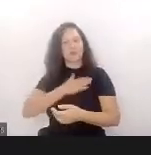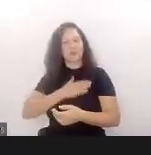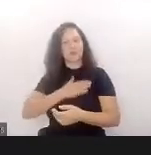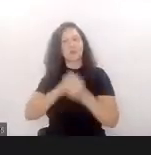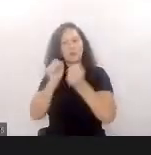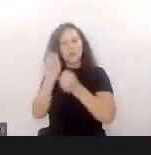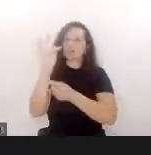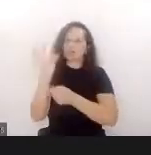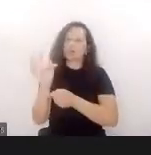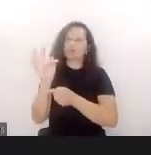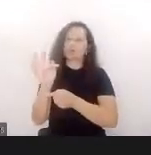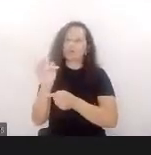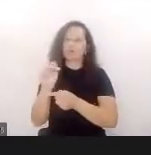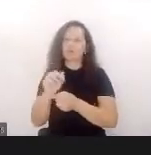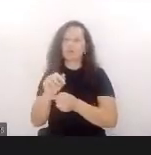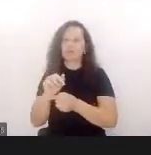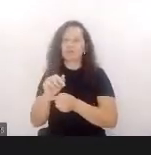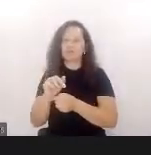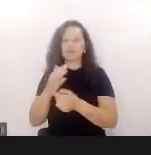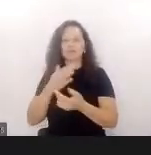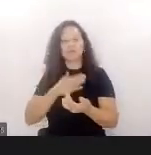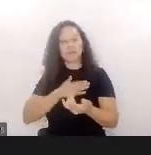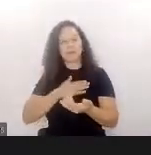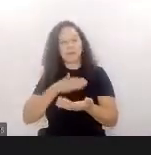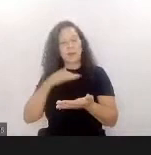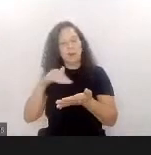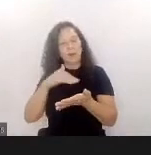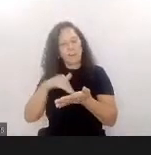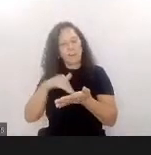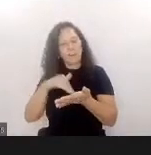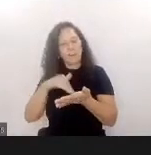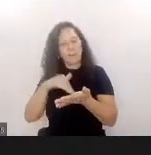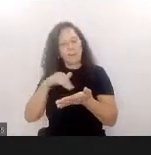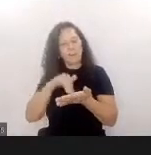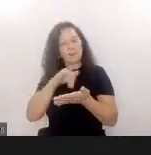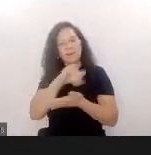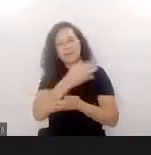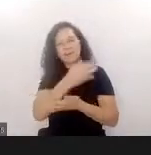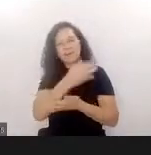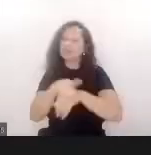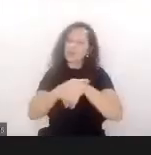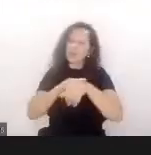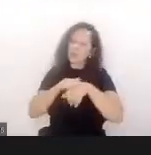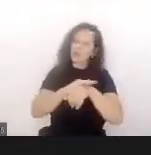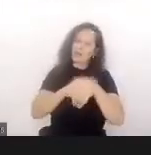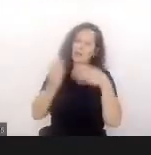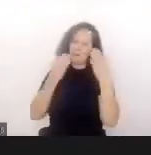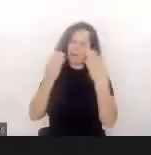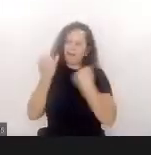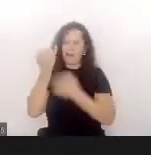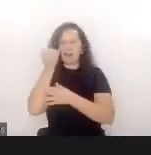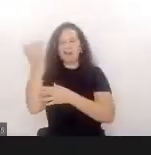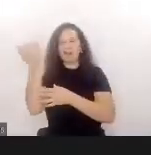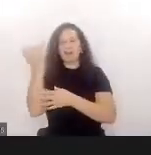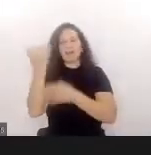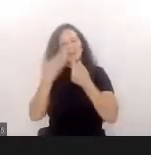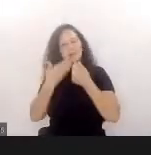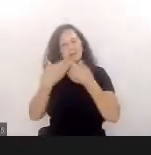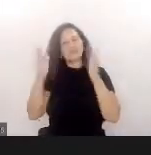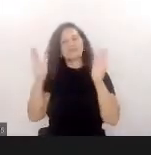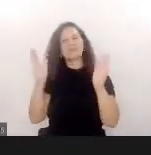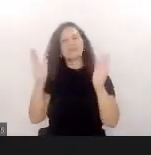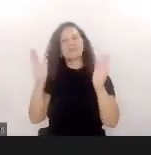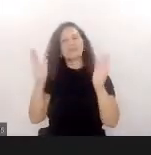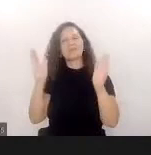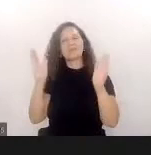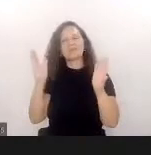mandem-me um e-mail se precisar, a gente conversa, a ideia é estar aberto a conversa.